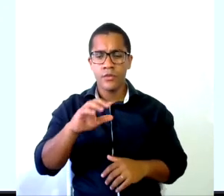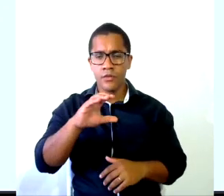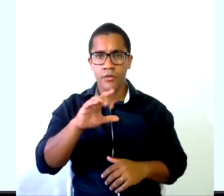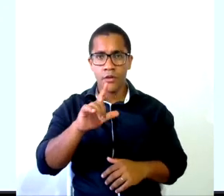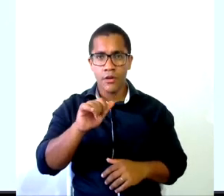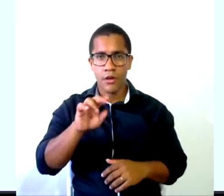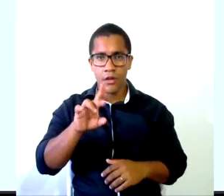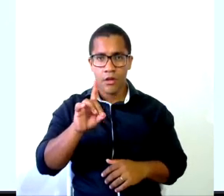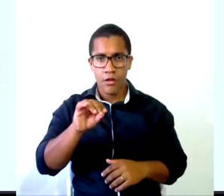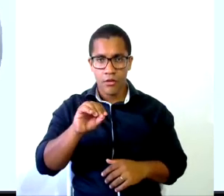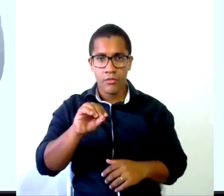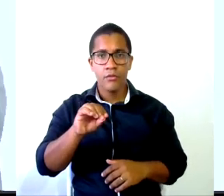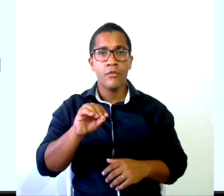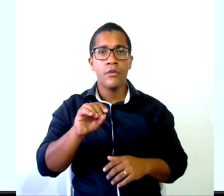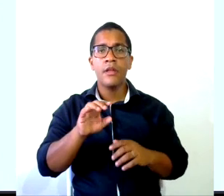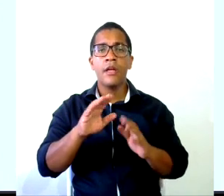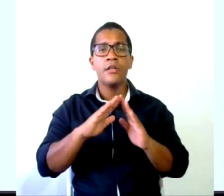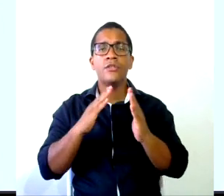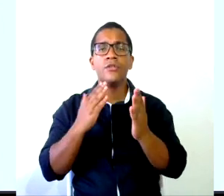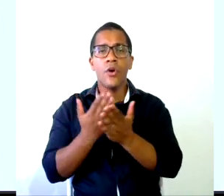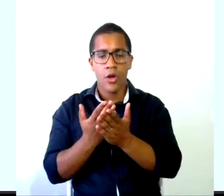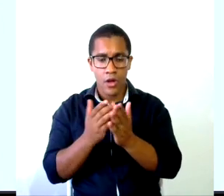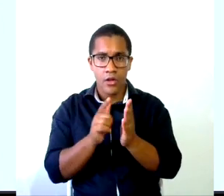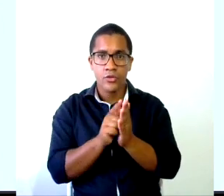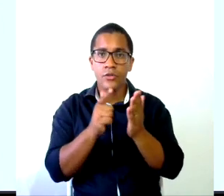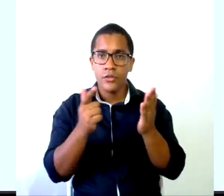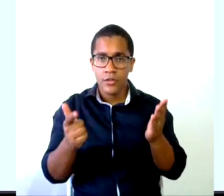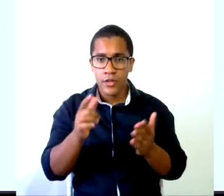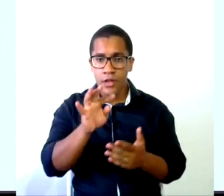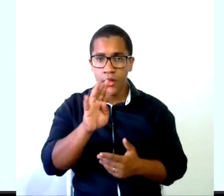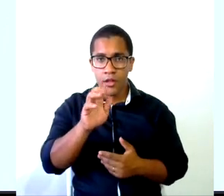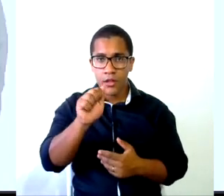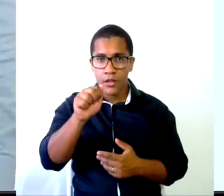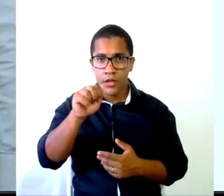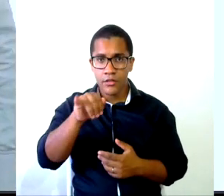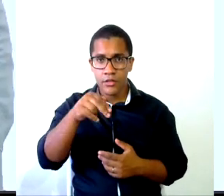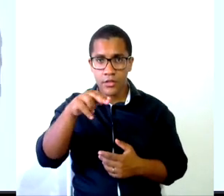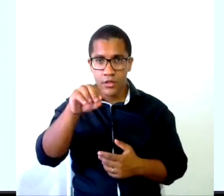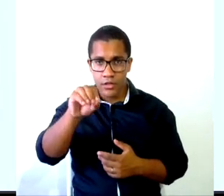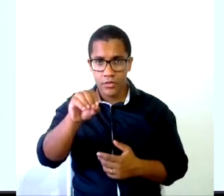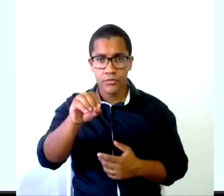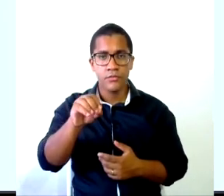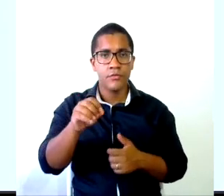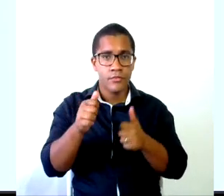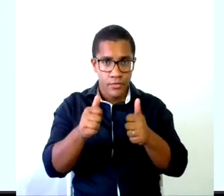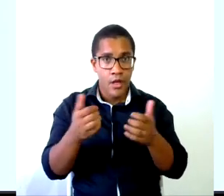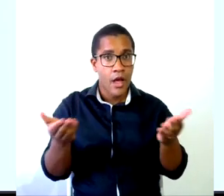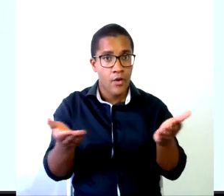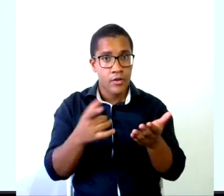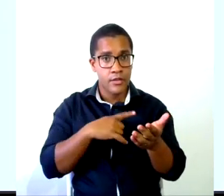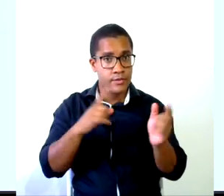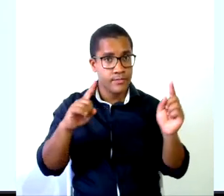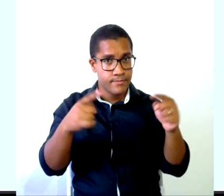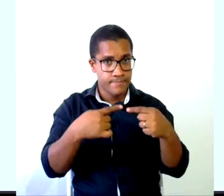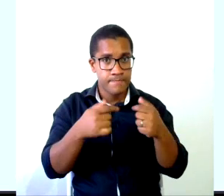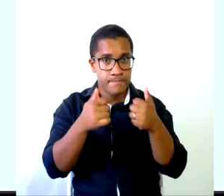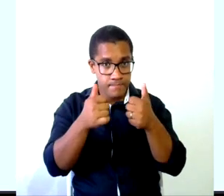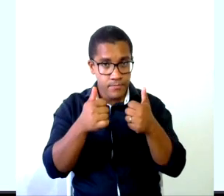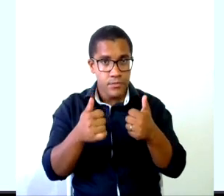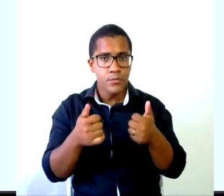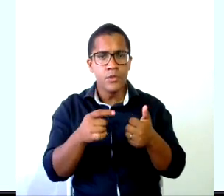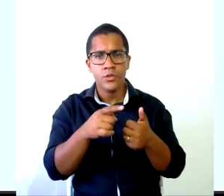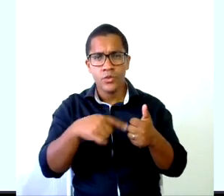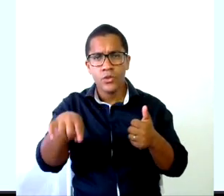Escola Jornalista Trajano Chacon. Eu trago para vocês hoje um grande desafio. Nós